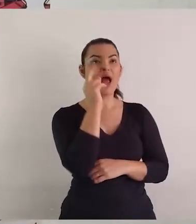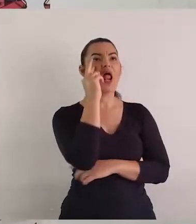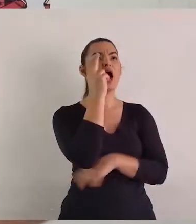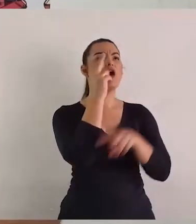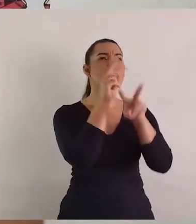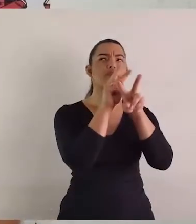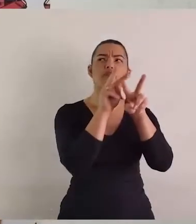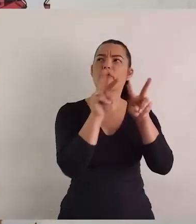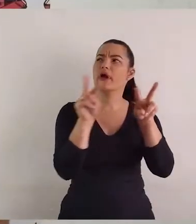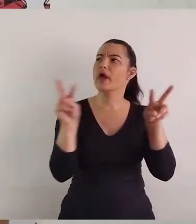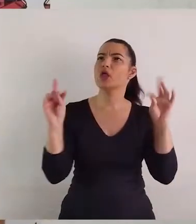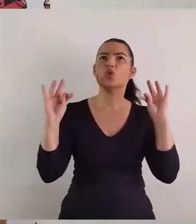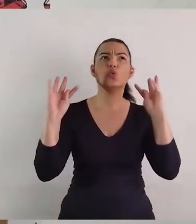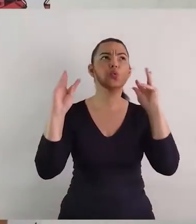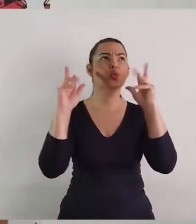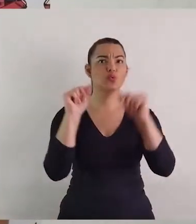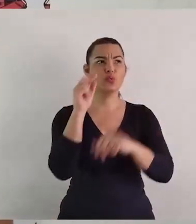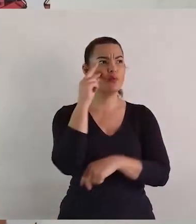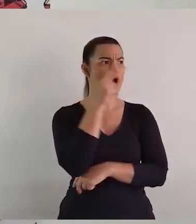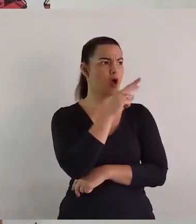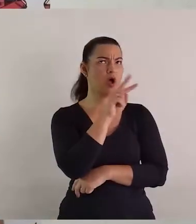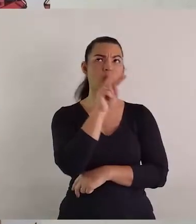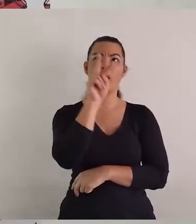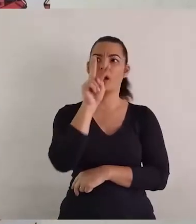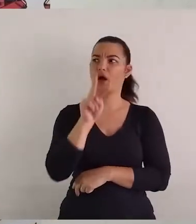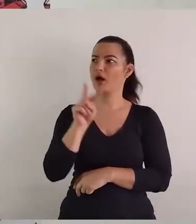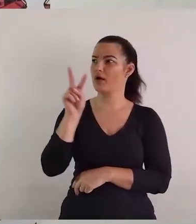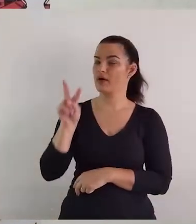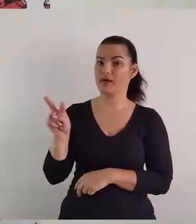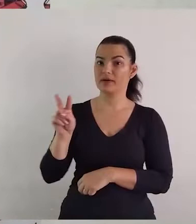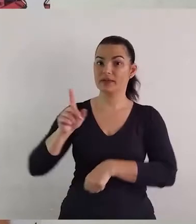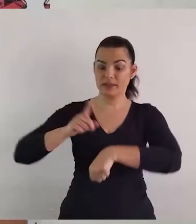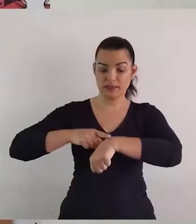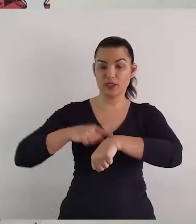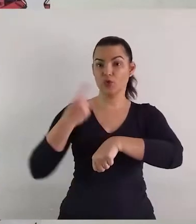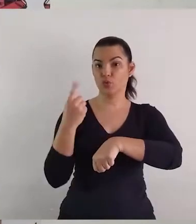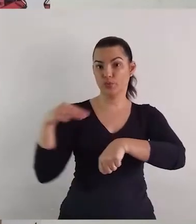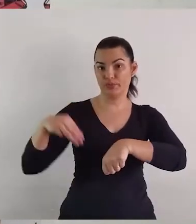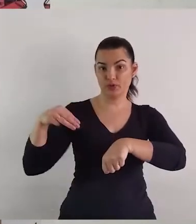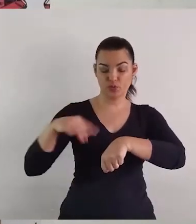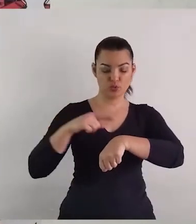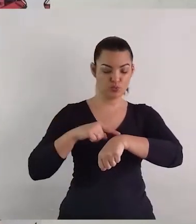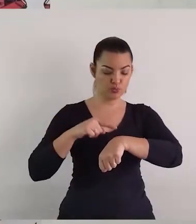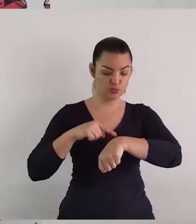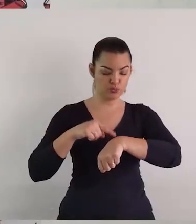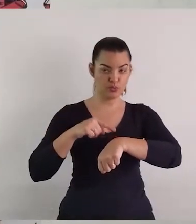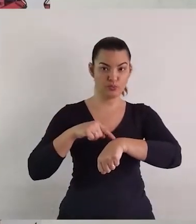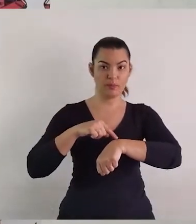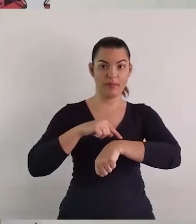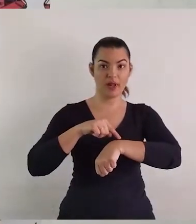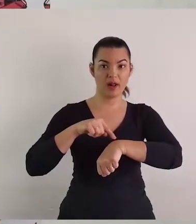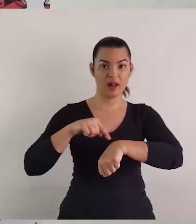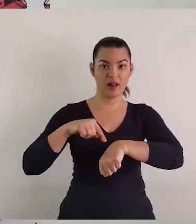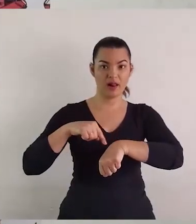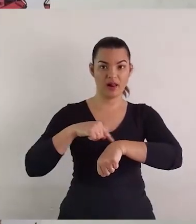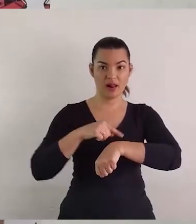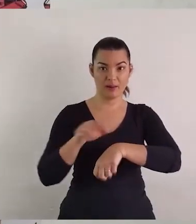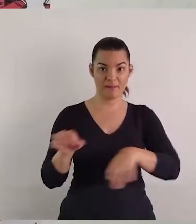observar tudo. Marque no relógio 1 minuto, certo? E